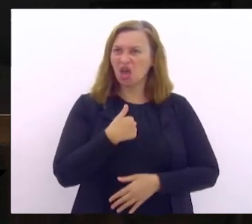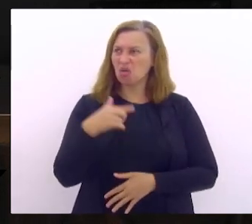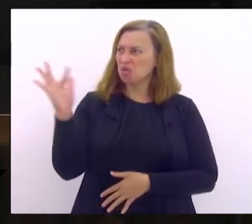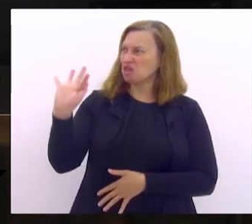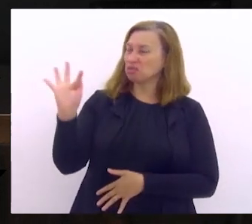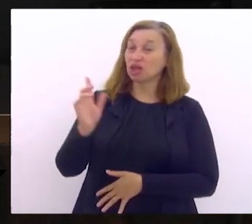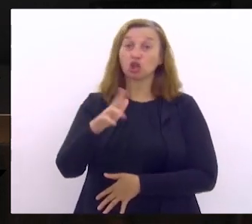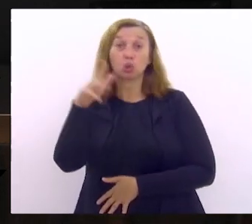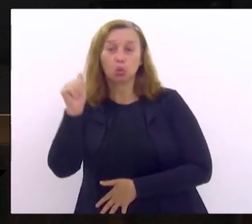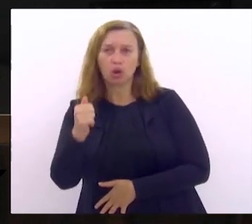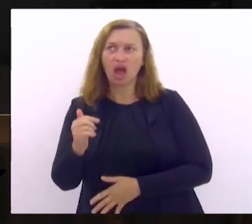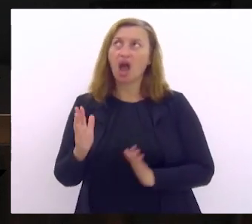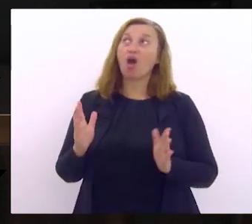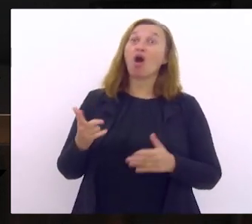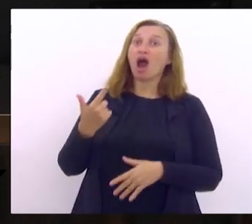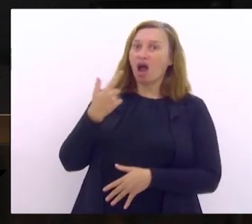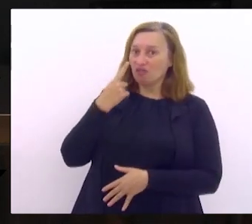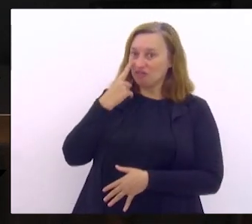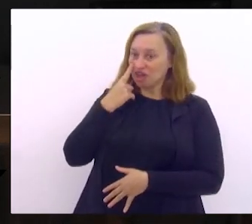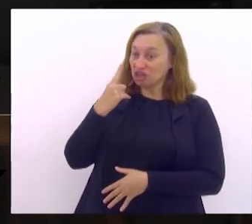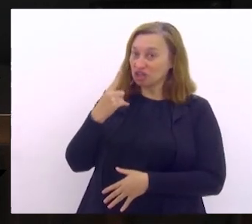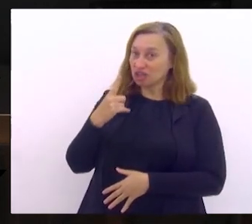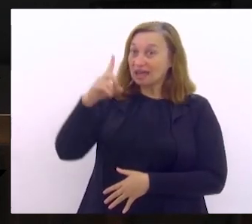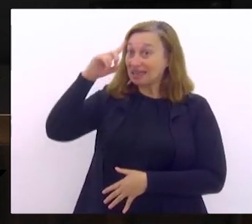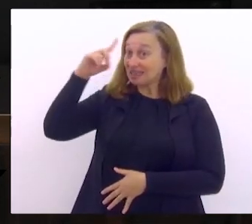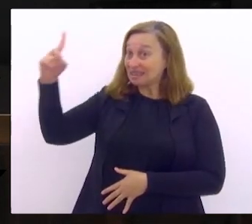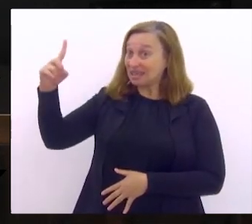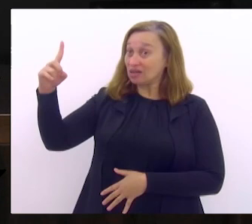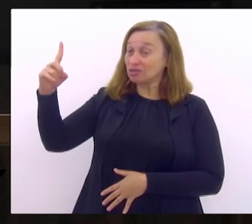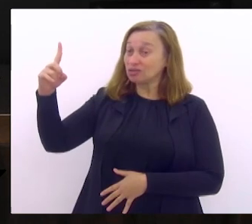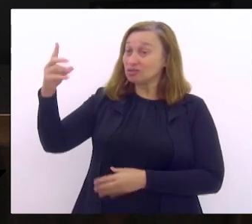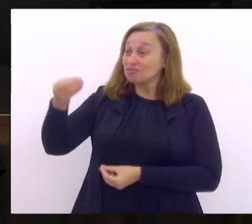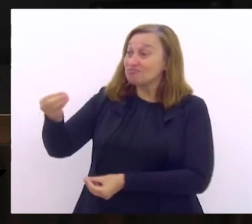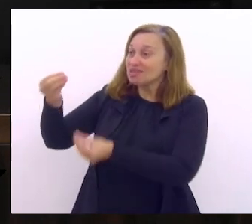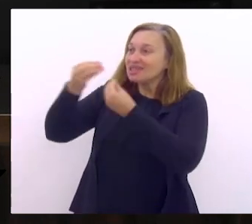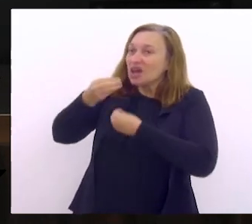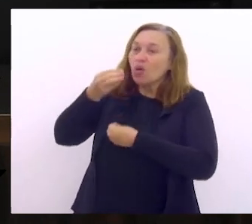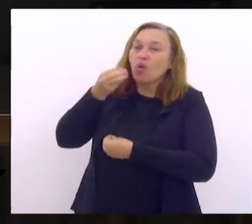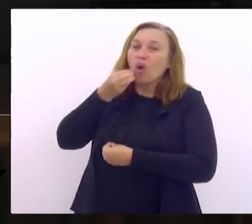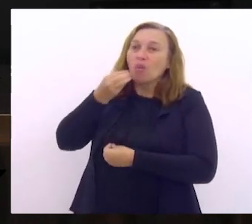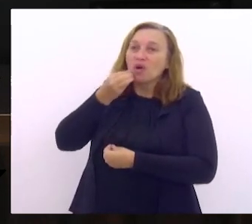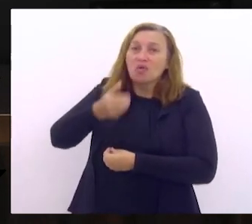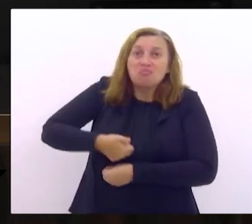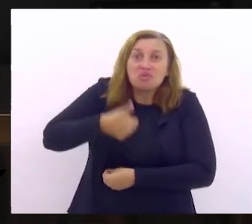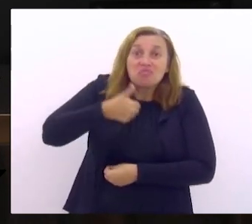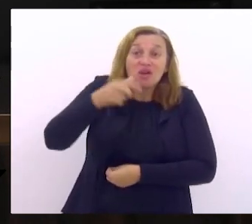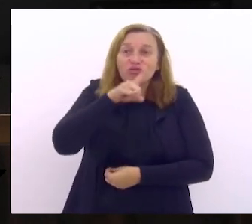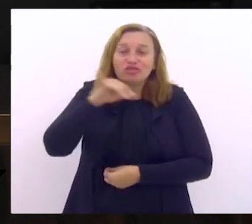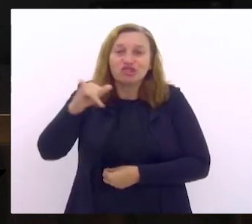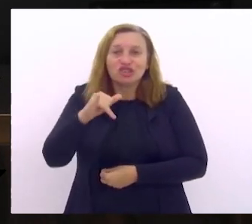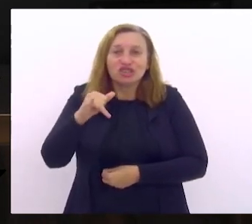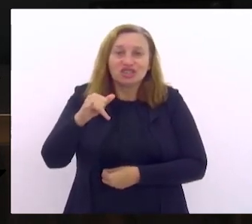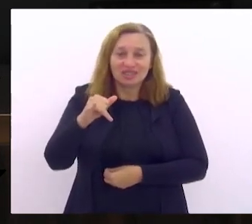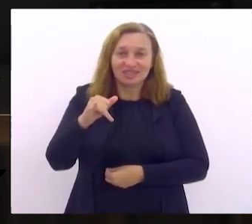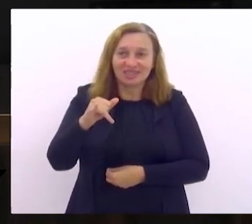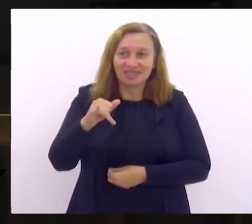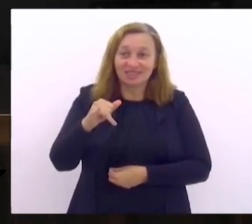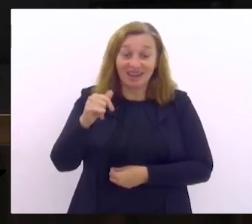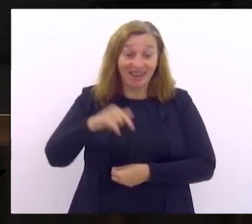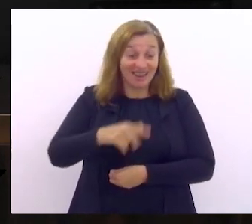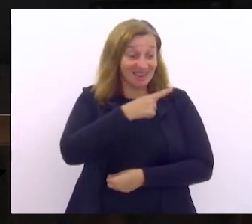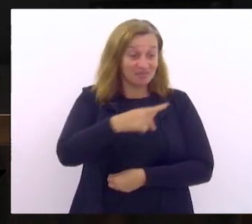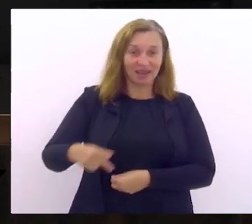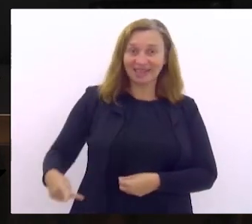onde Deus me colocou. Deus me deu essa oportunidade de estar a primeira vez aqui presidindo uma audiência pública aqui na Alerj, uma